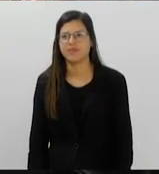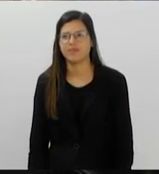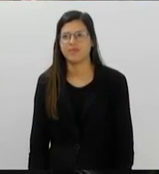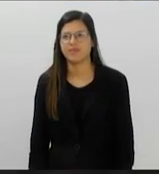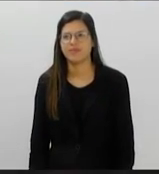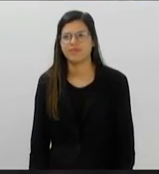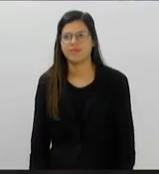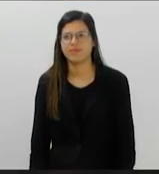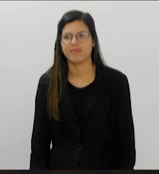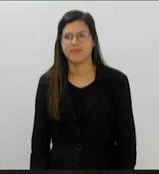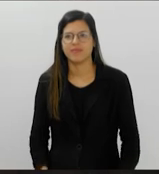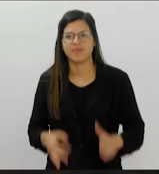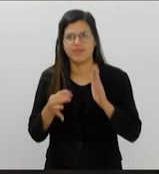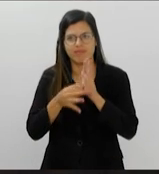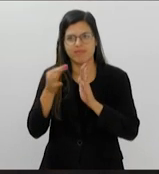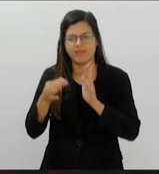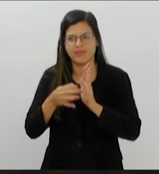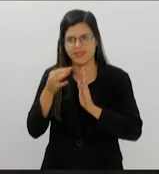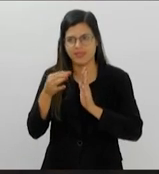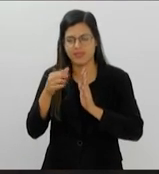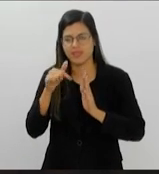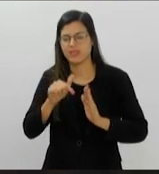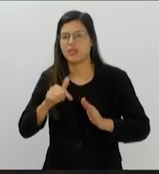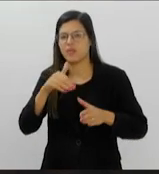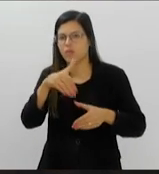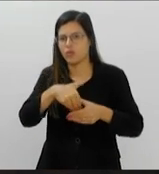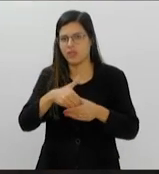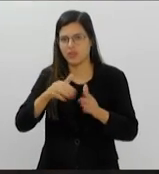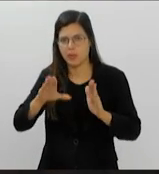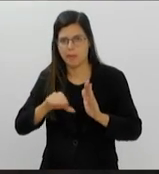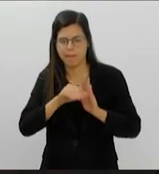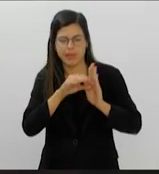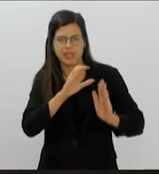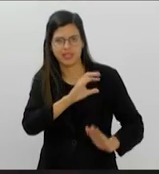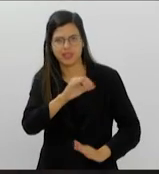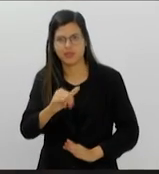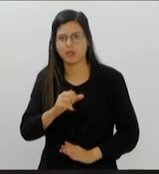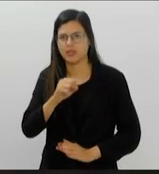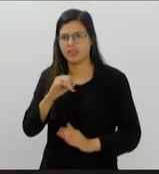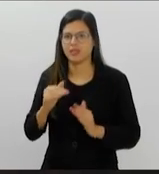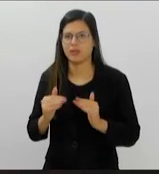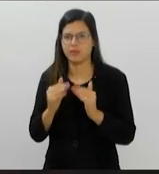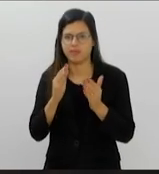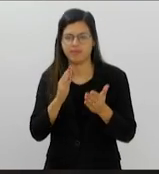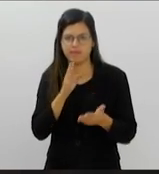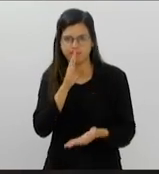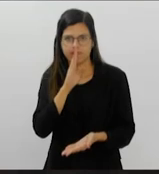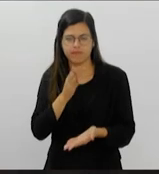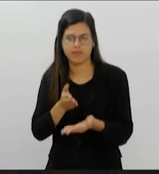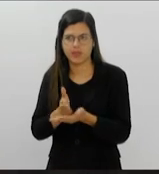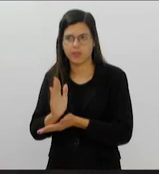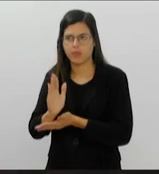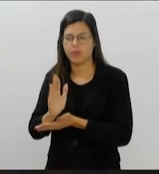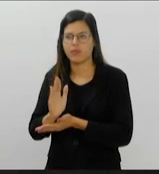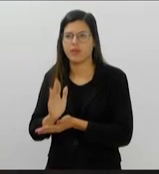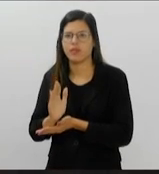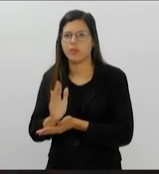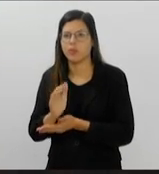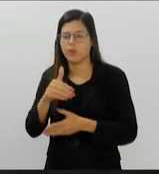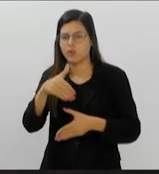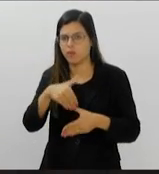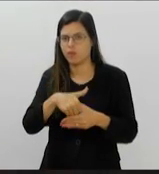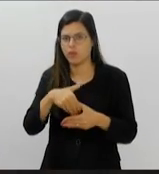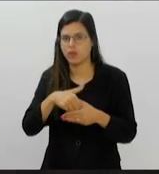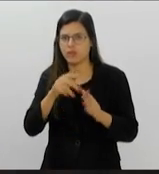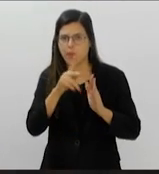Com os pareceres emitidos, em votação, a emenda da CCJ. Os senhores que aprovam permaneçam como estão. Aprovado. Em